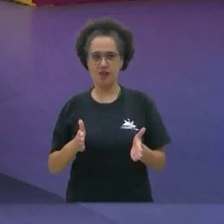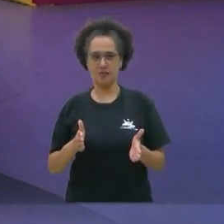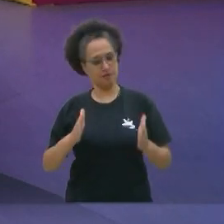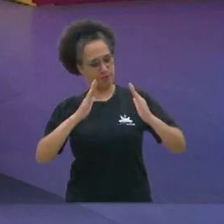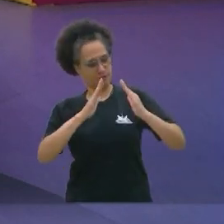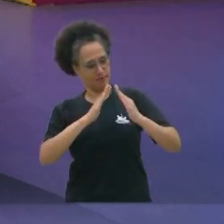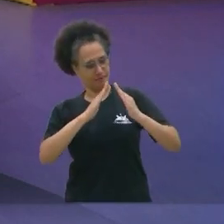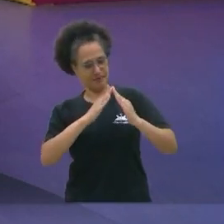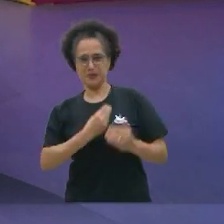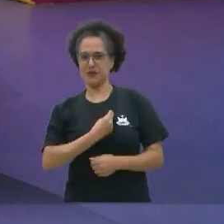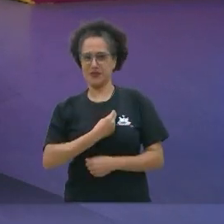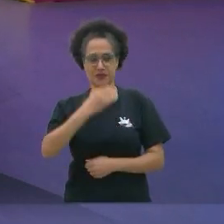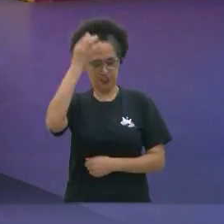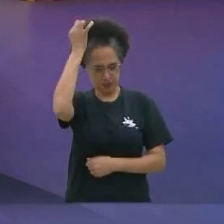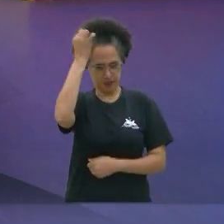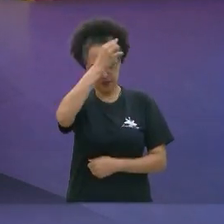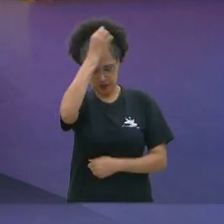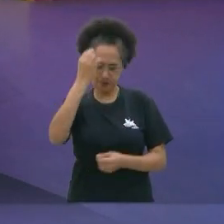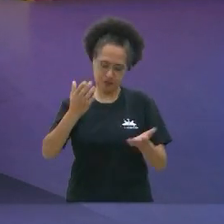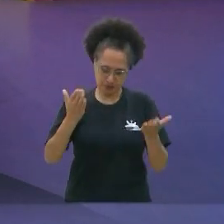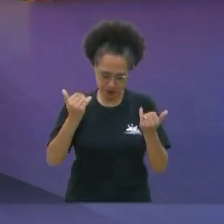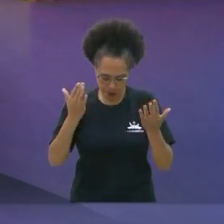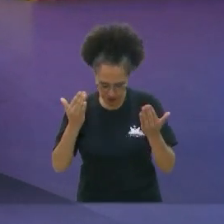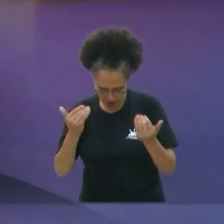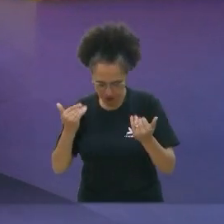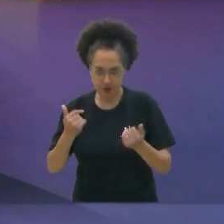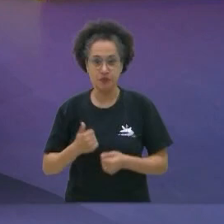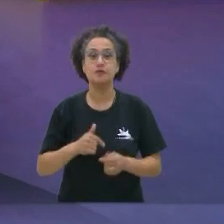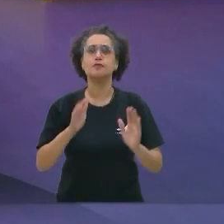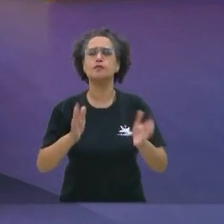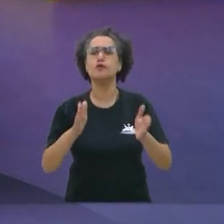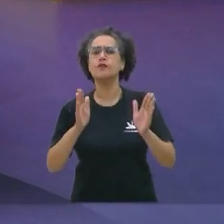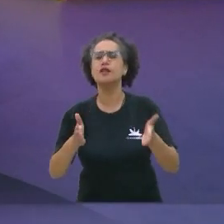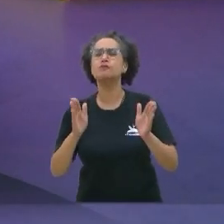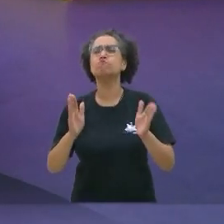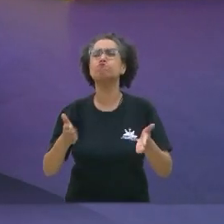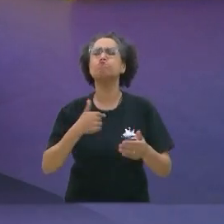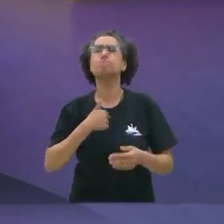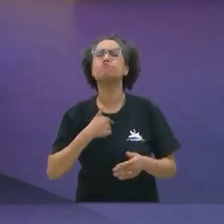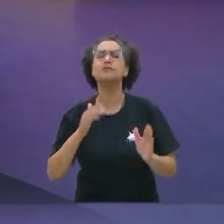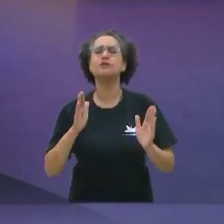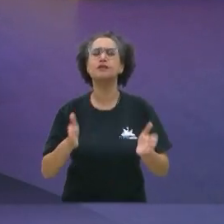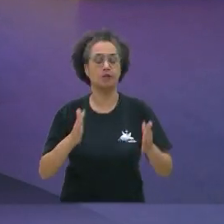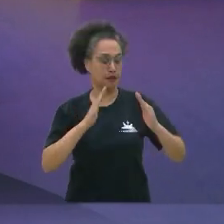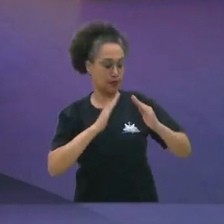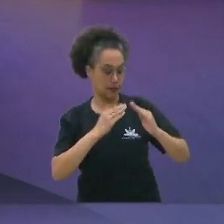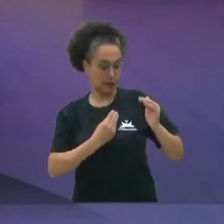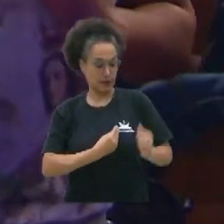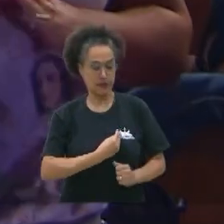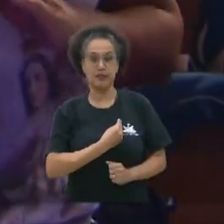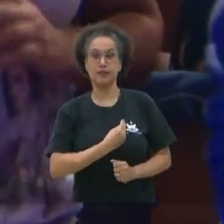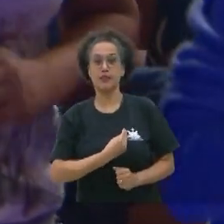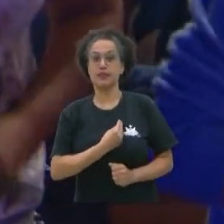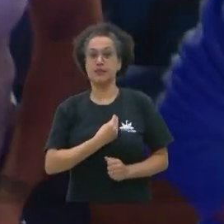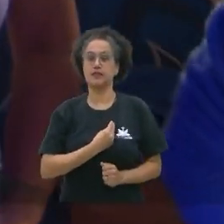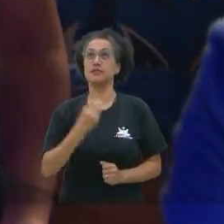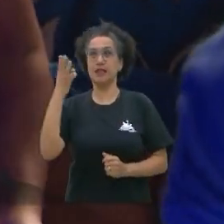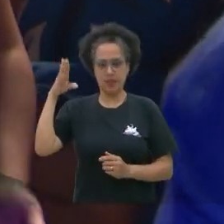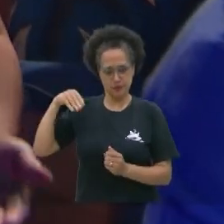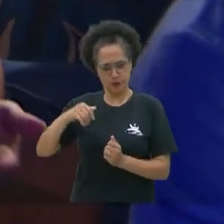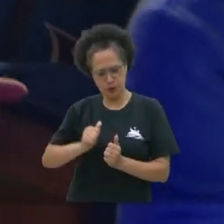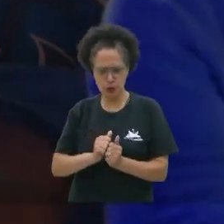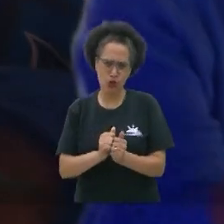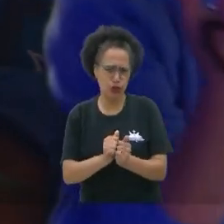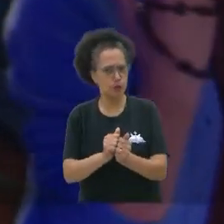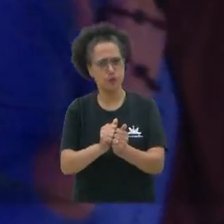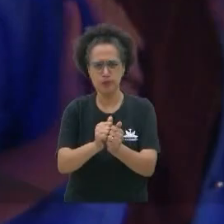Espírito Santo, pode ser? Então bem bonito, vamos lá. Eu já sou um templo vivo, já te levo, já te